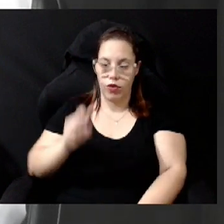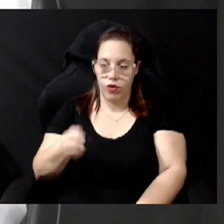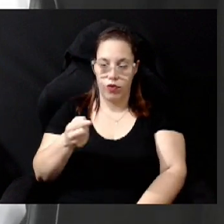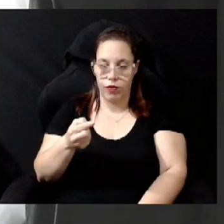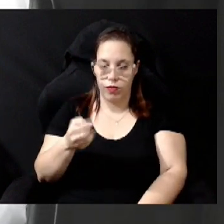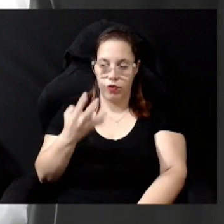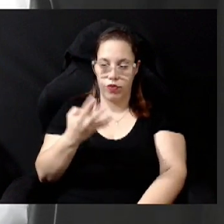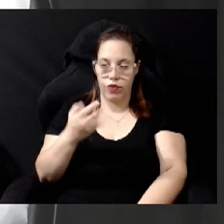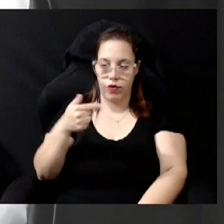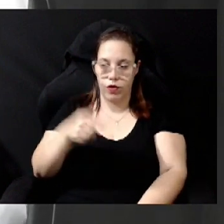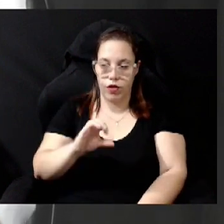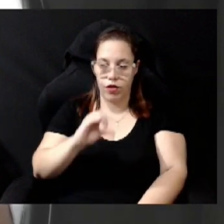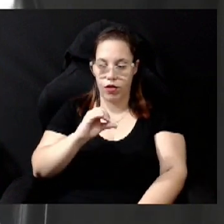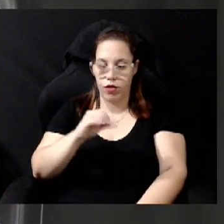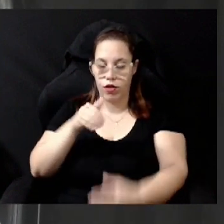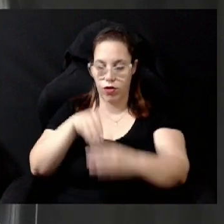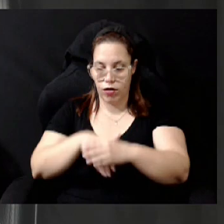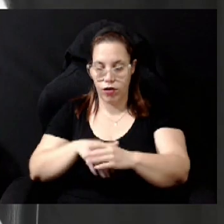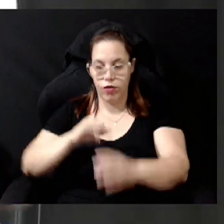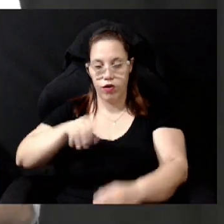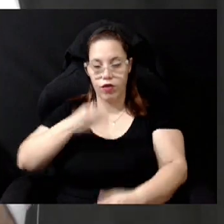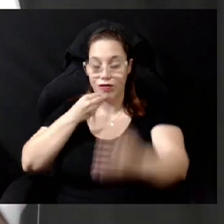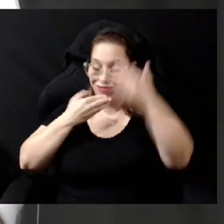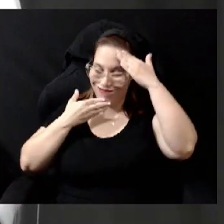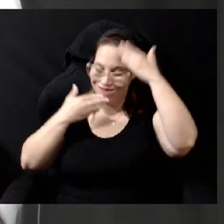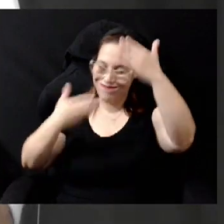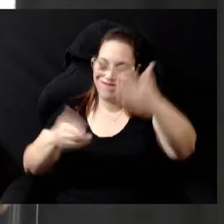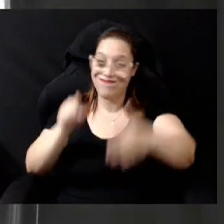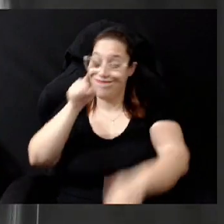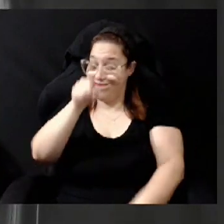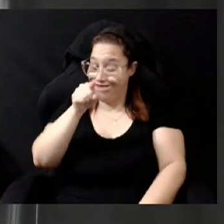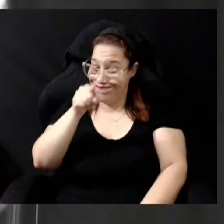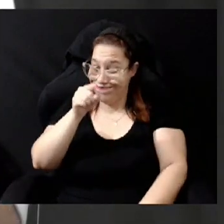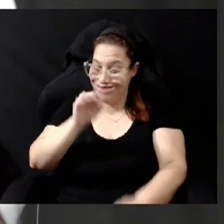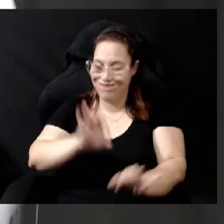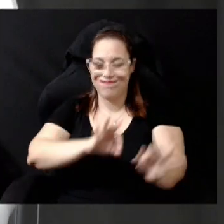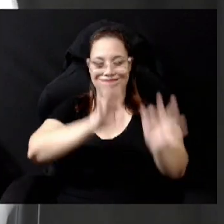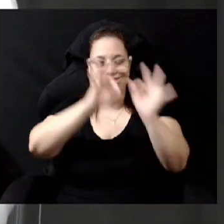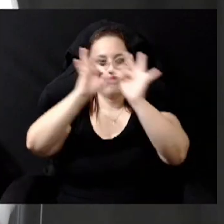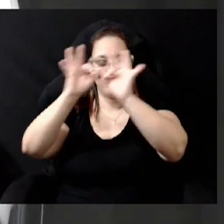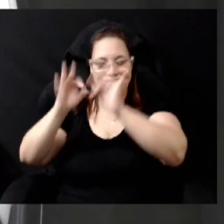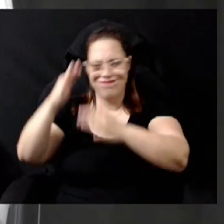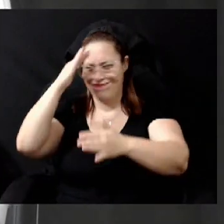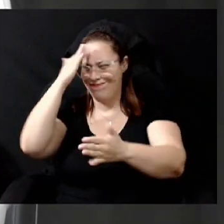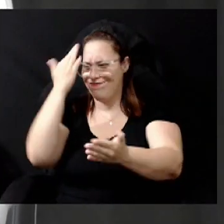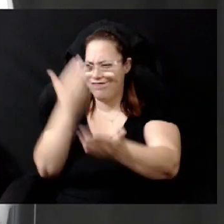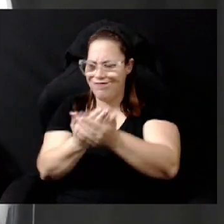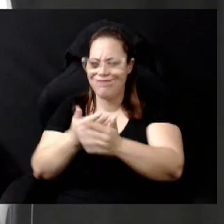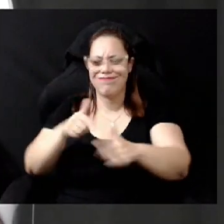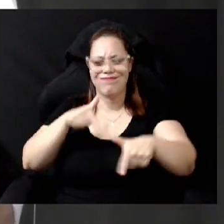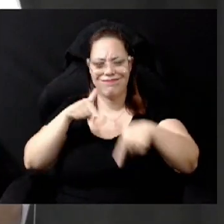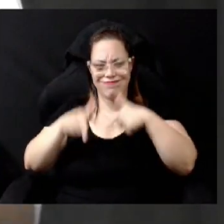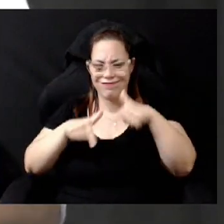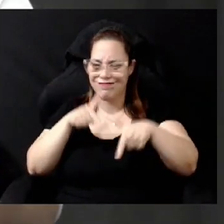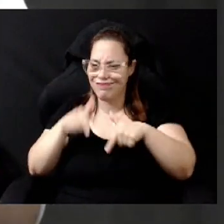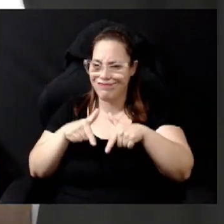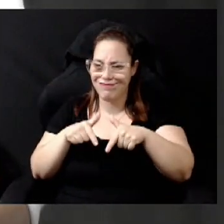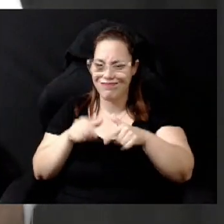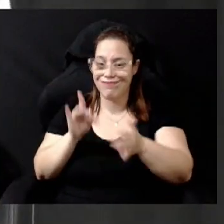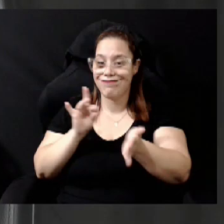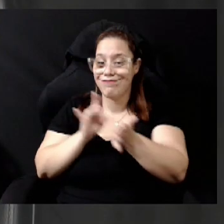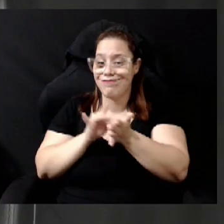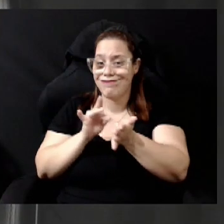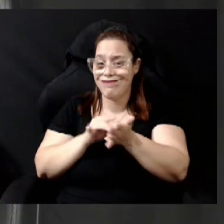5.479 votos. Aproveitar e agradecer, né? Você que nos acompanhou, acreditou no nosso trabalho, quando na verdade, né, quantas lutas,